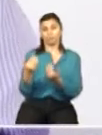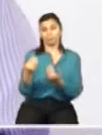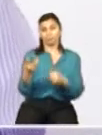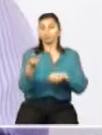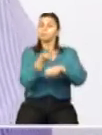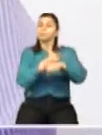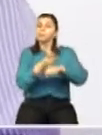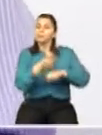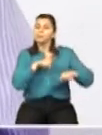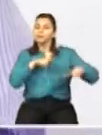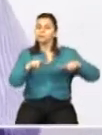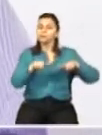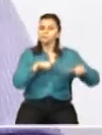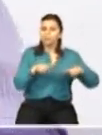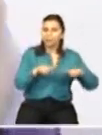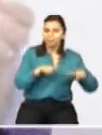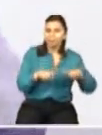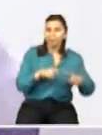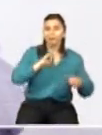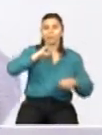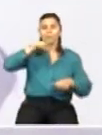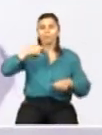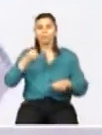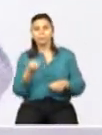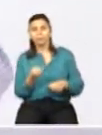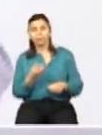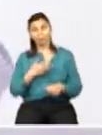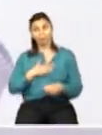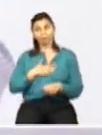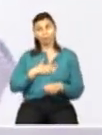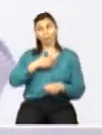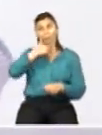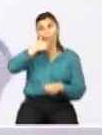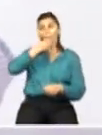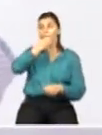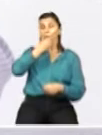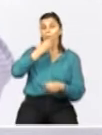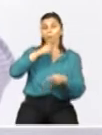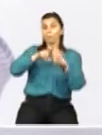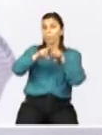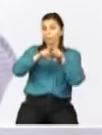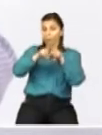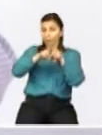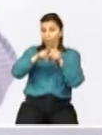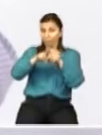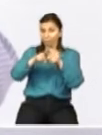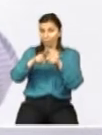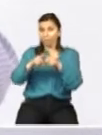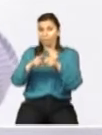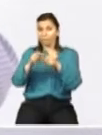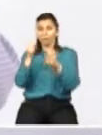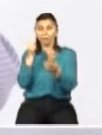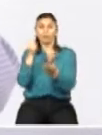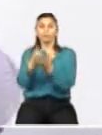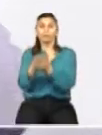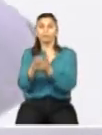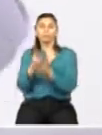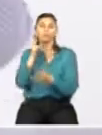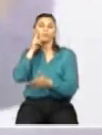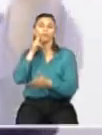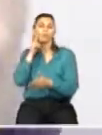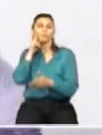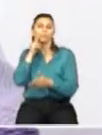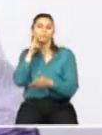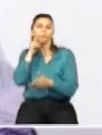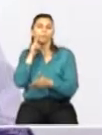de trabalho, de uma porta, né? E meu irmão Alencar, então, tinha comprado um barzinho e me convidou a experimentar aqui. Para